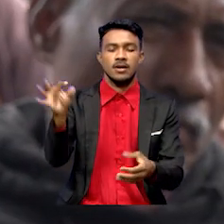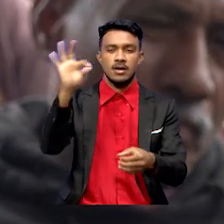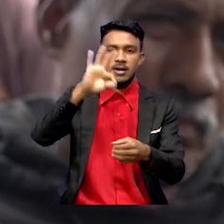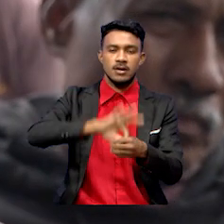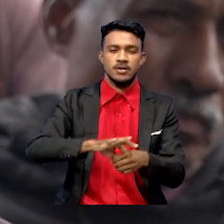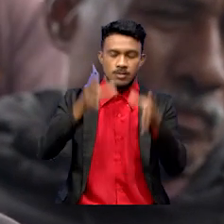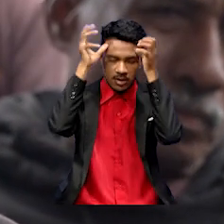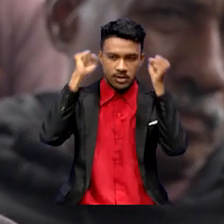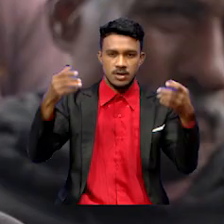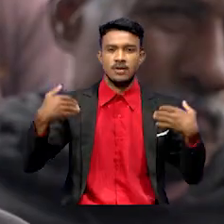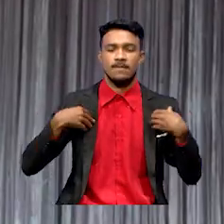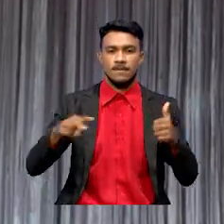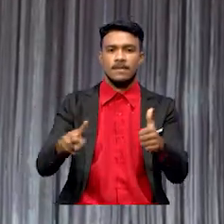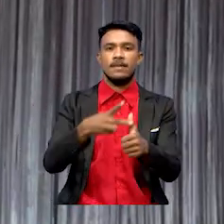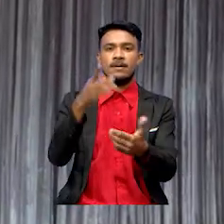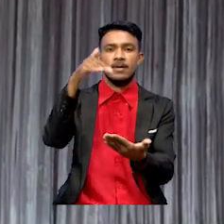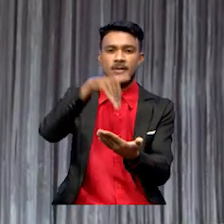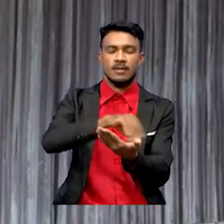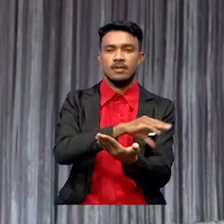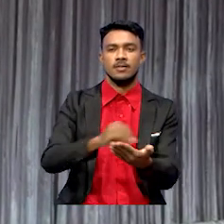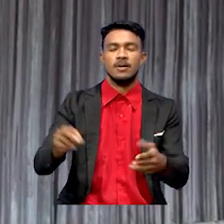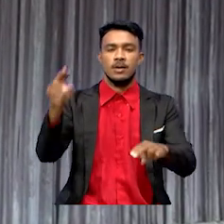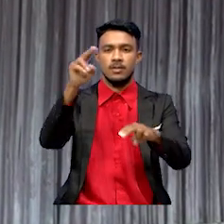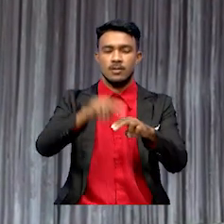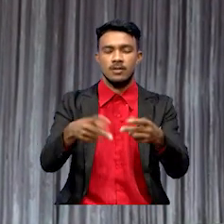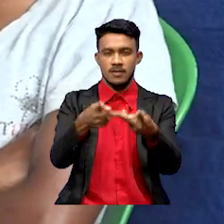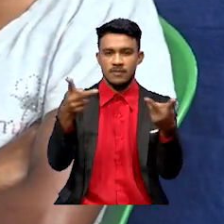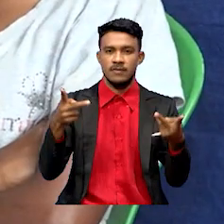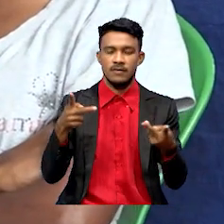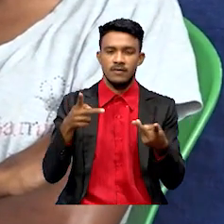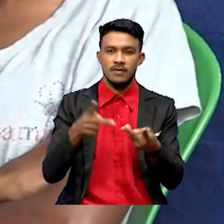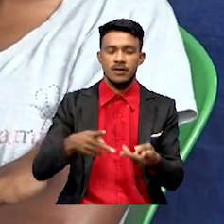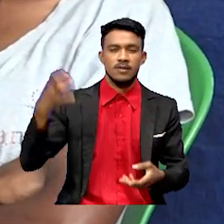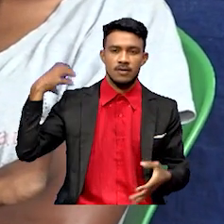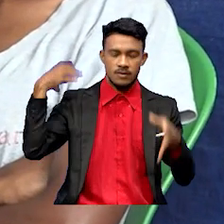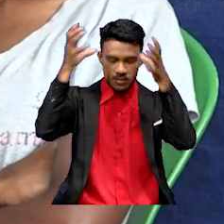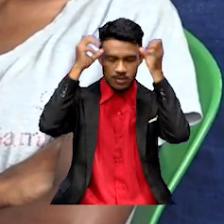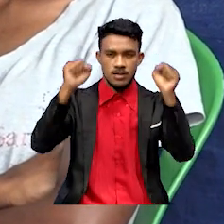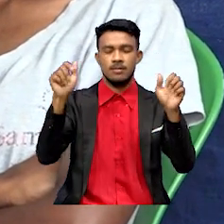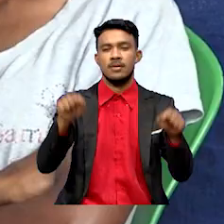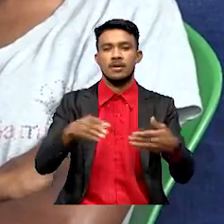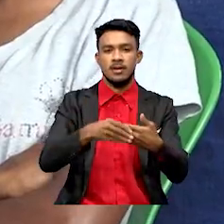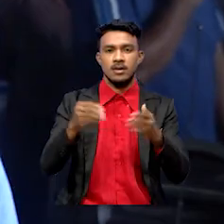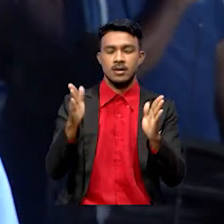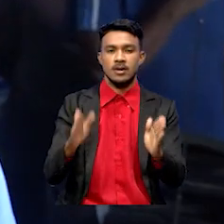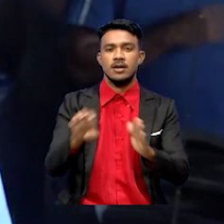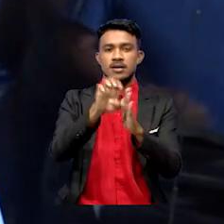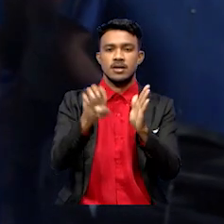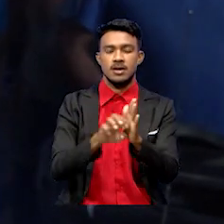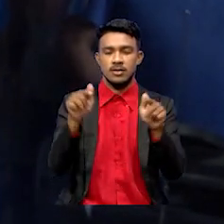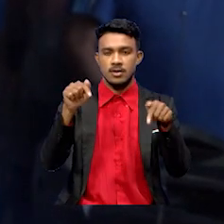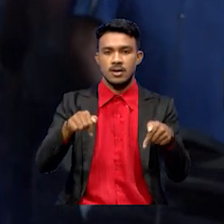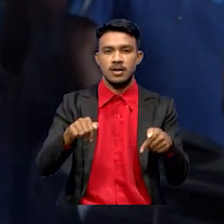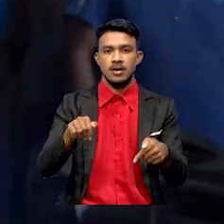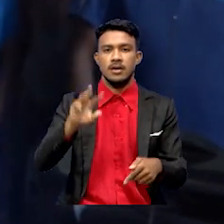e a segunda volta. Rodi Batur e a Palácio Presidencial Bairro Pite Dili, onde lidera Estado Idané. Os 16